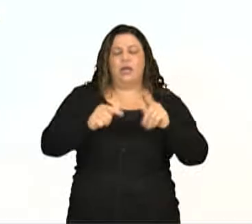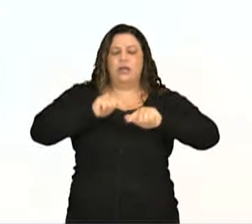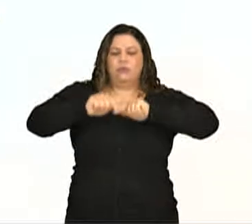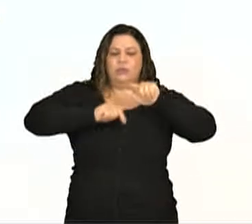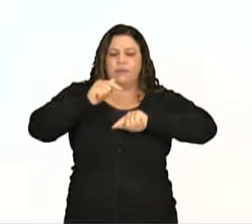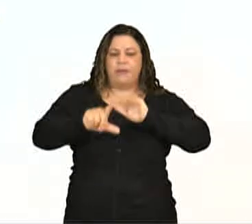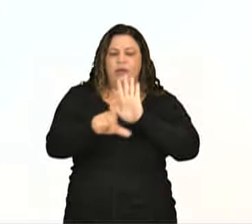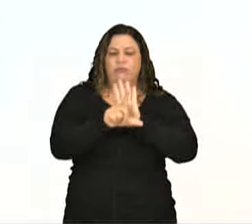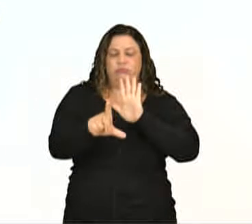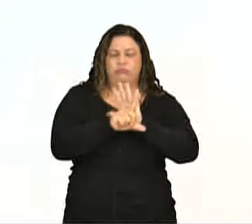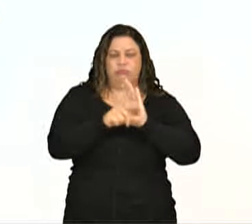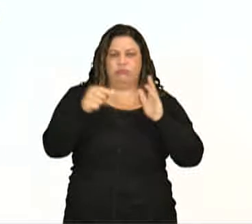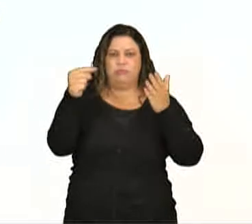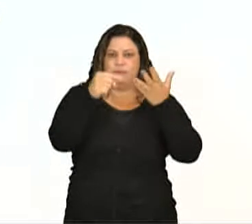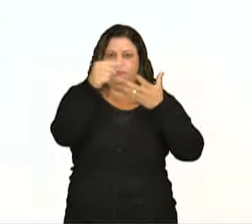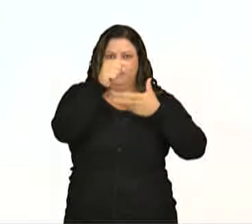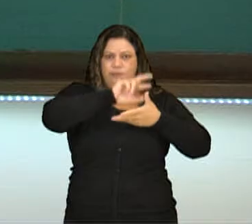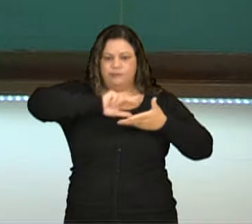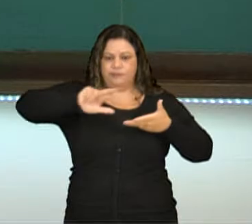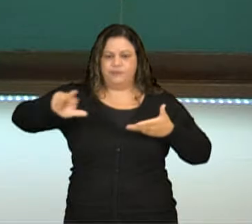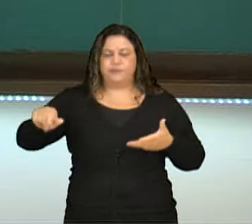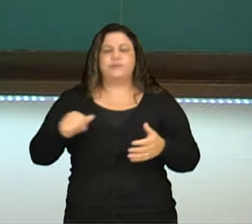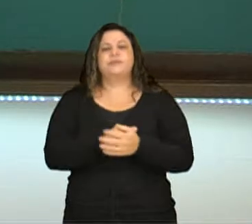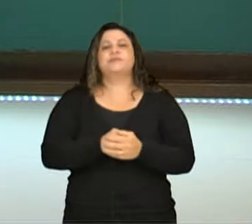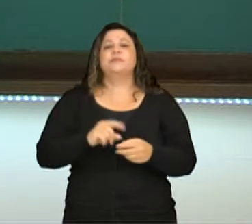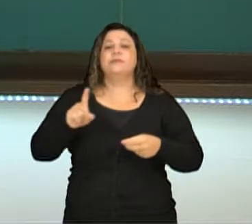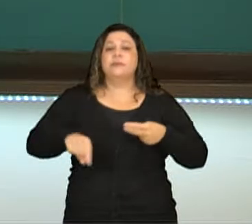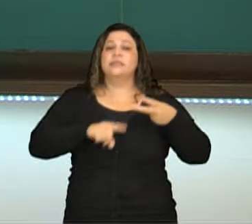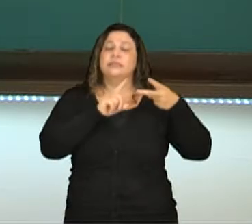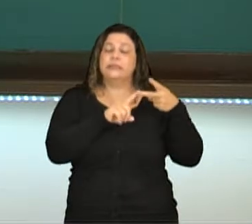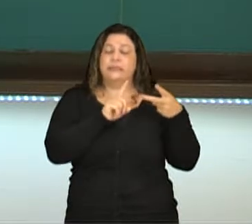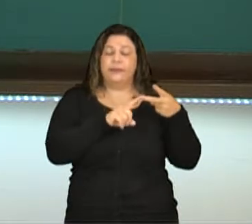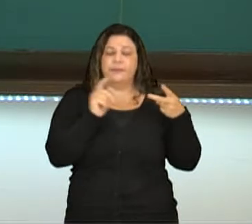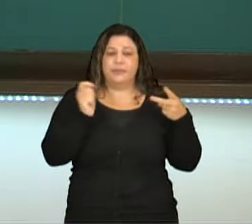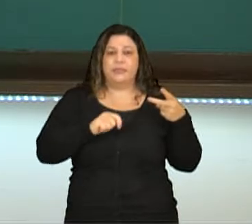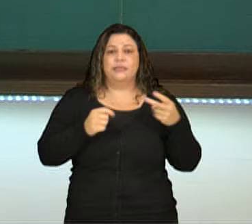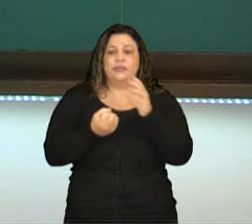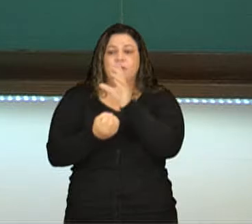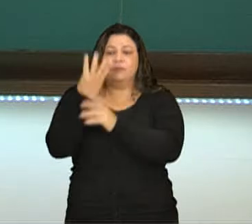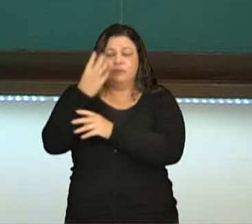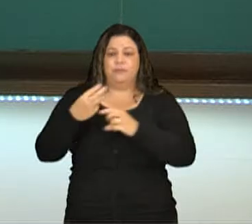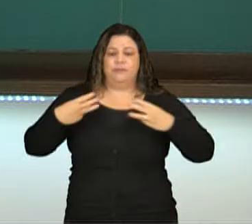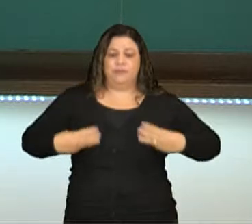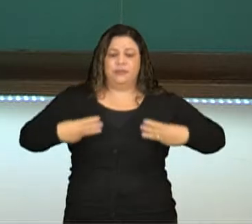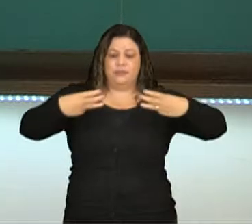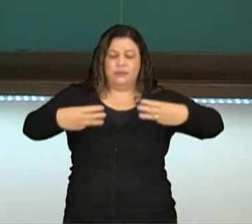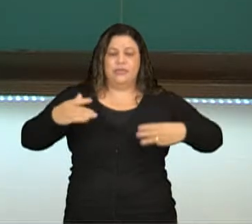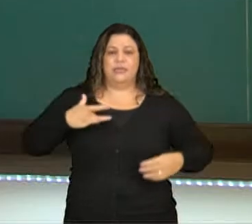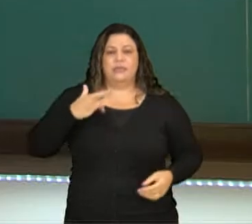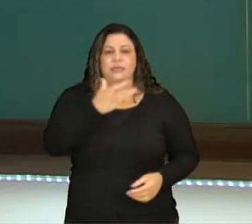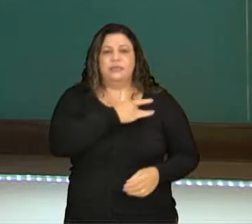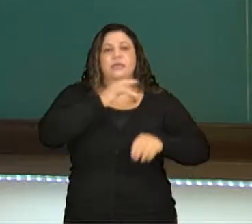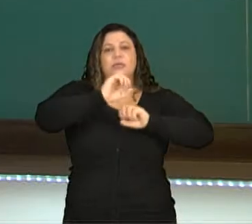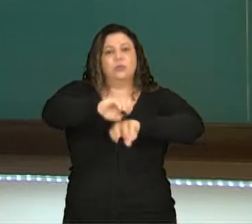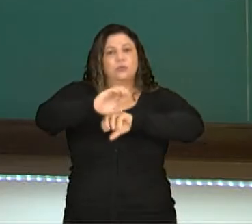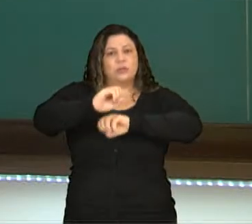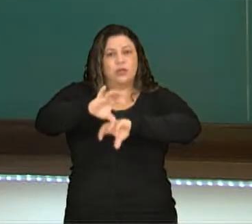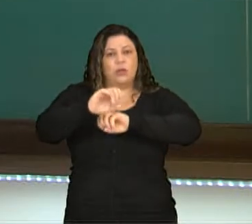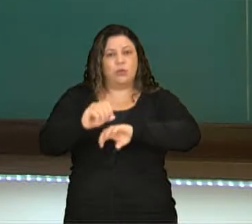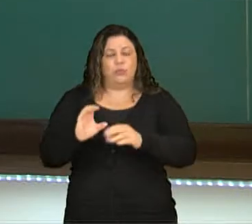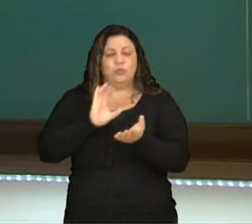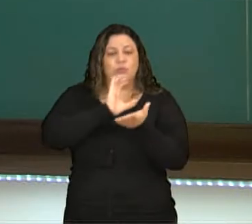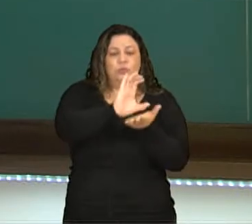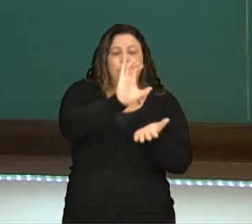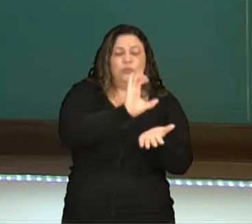trabalhistas chegando, uma novidade, e uma segunda novidade, a criação do Ministério da Saúde e Educação, com